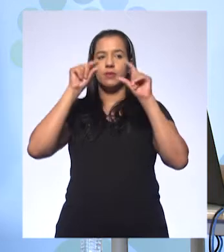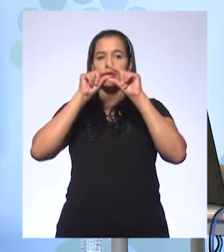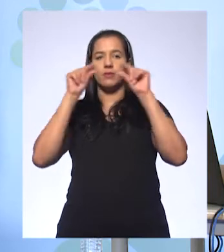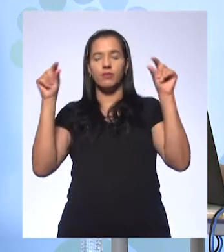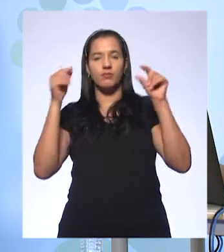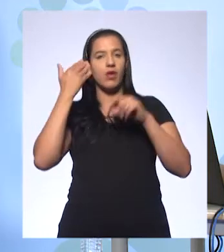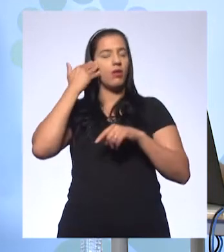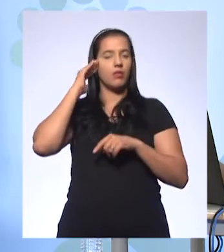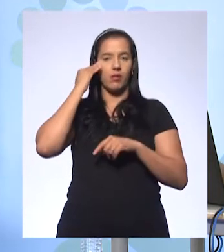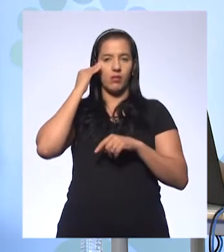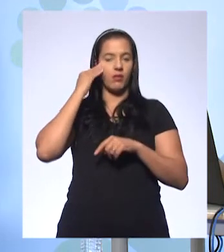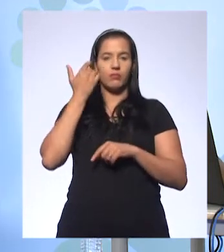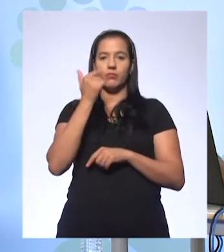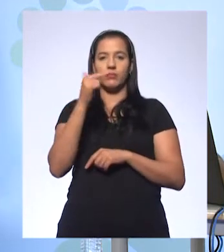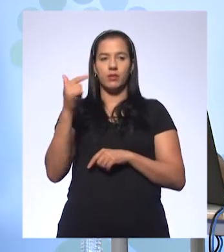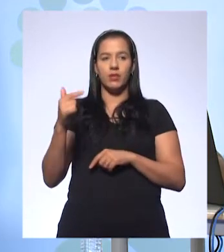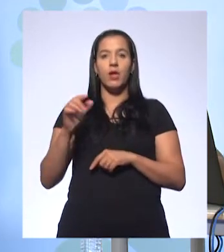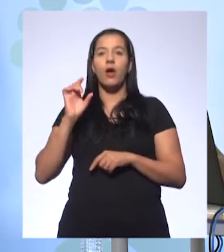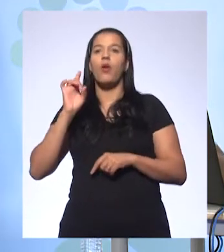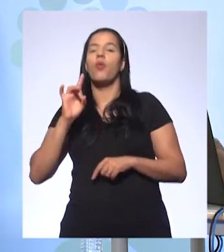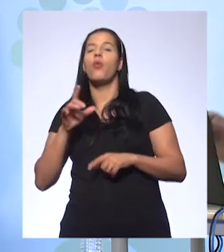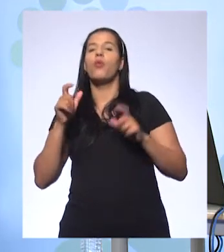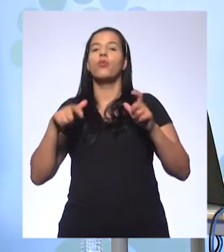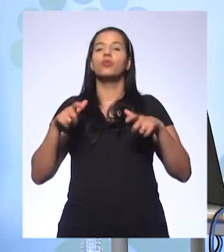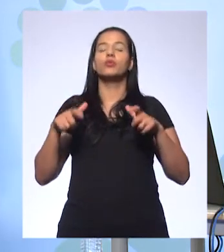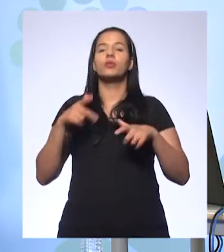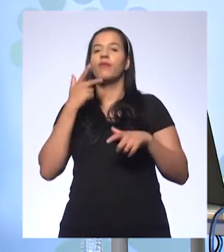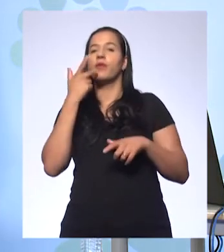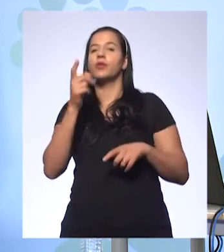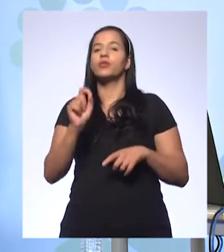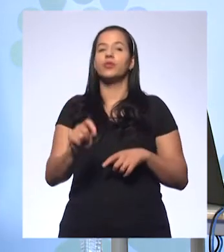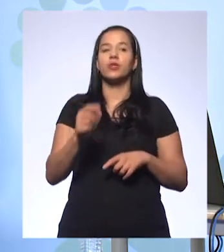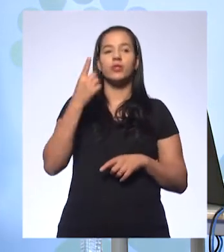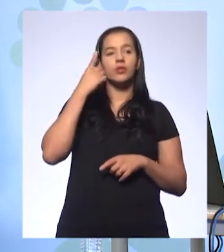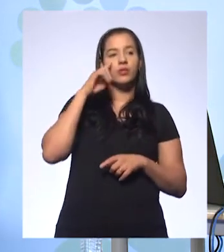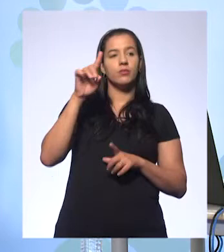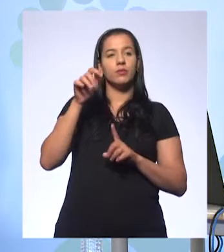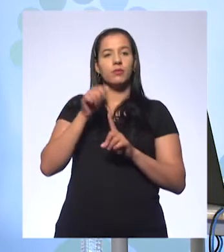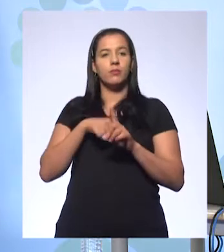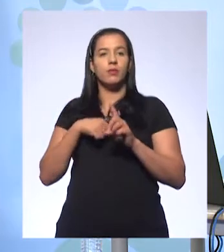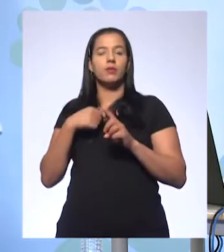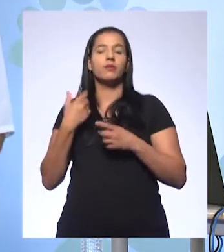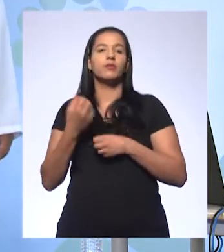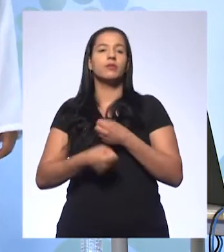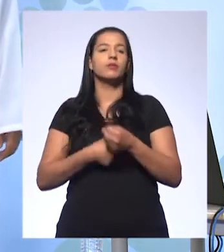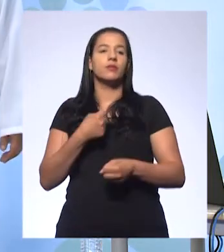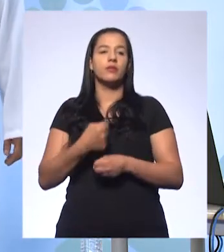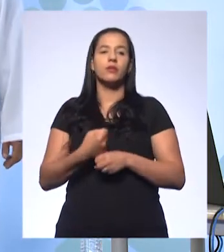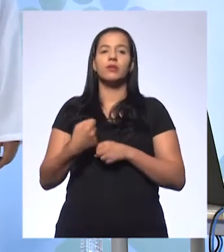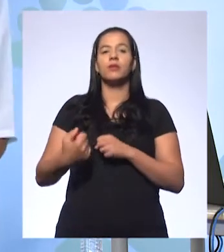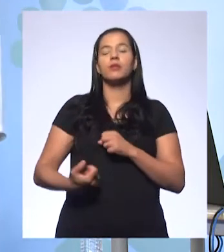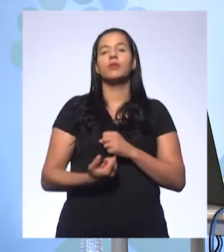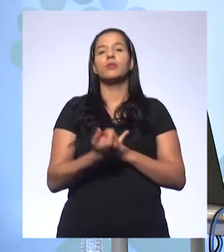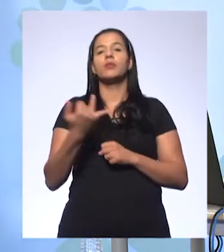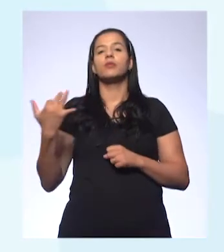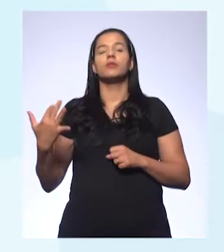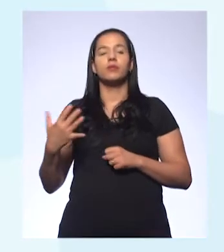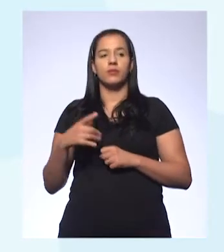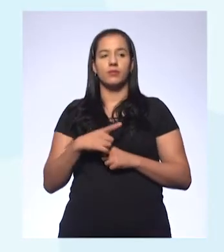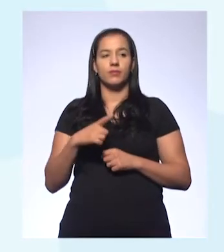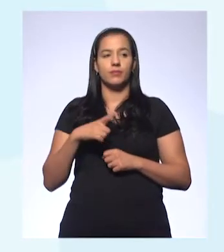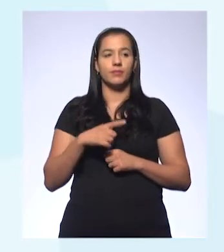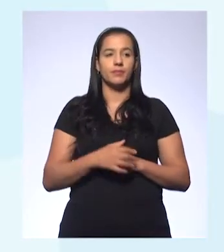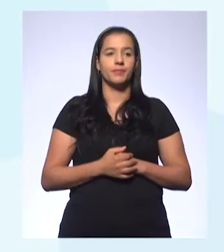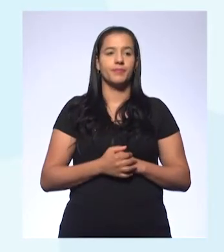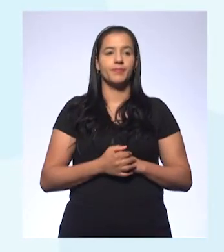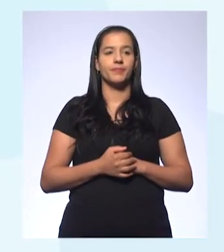entender. Depois você já procura logo aonde que está, do que está falando, de dia, de mês, de ano, e qual é a quantidade ali que está envolvida. Tá bom?